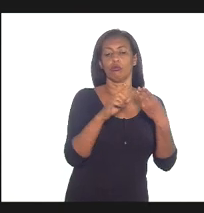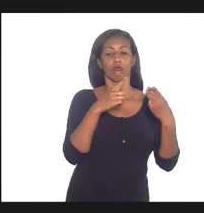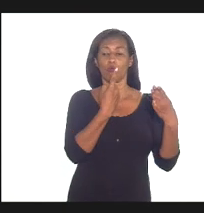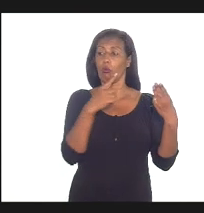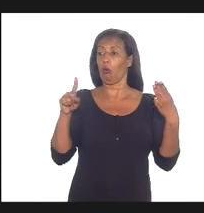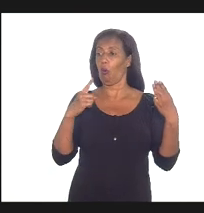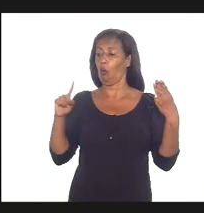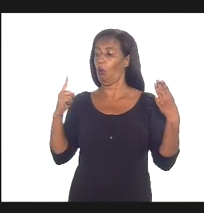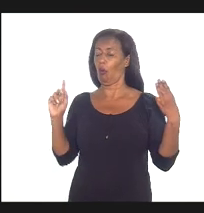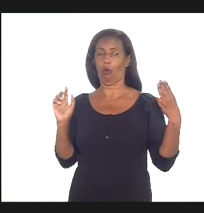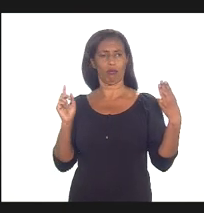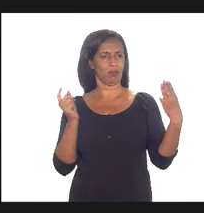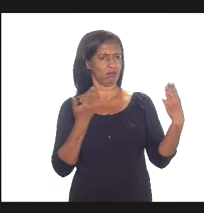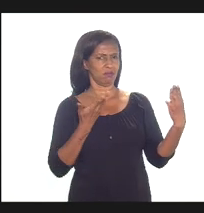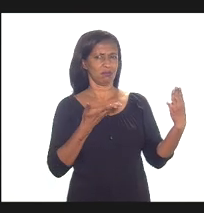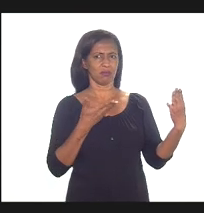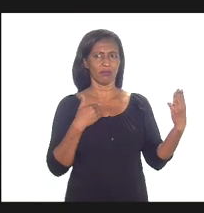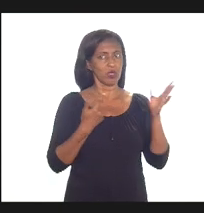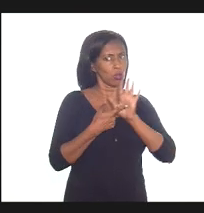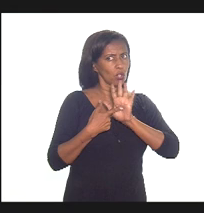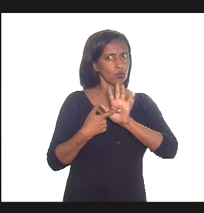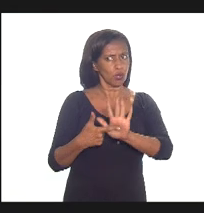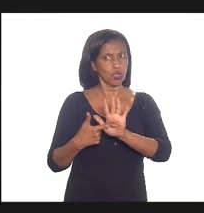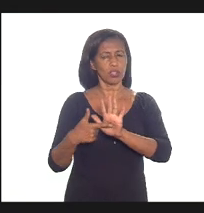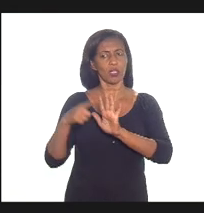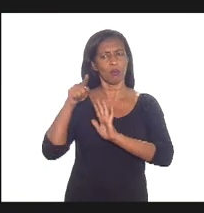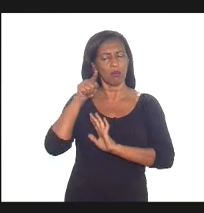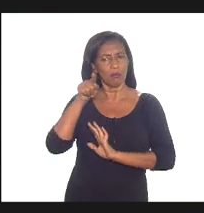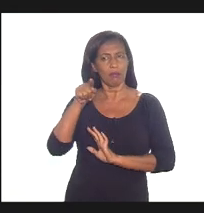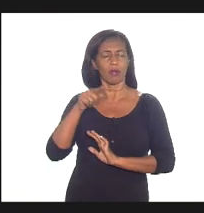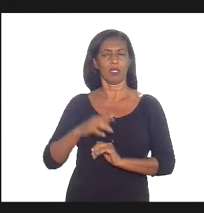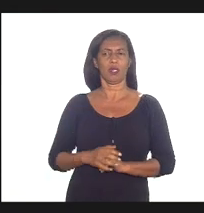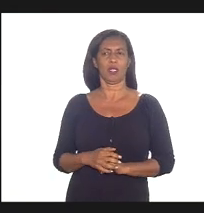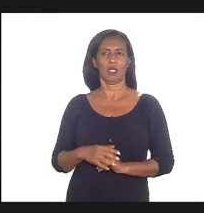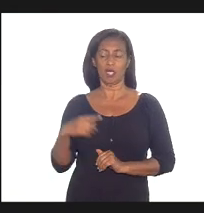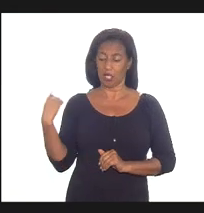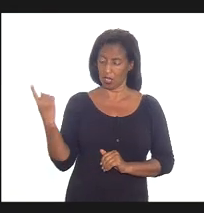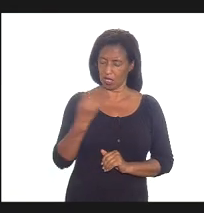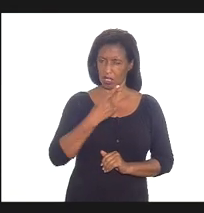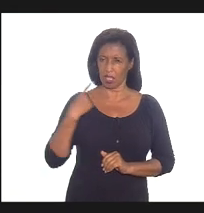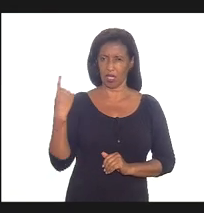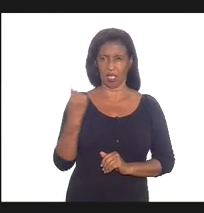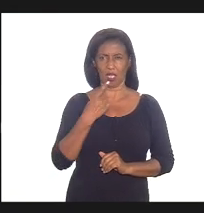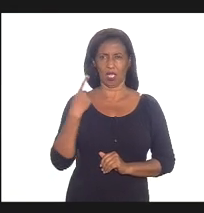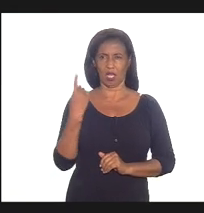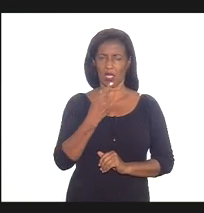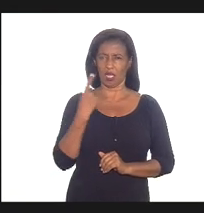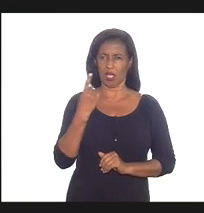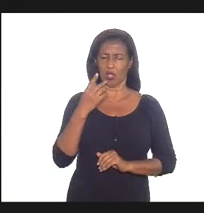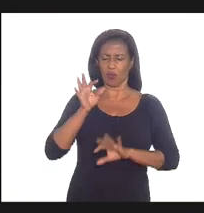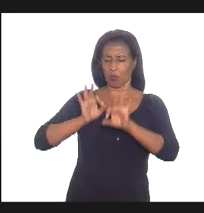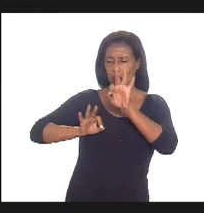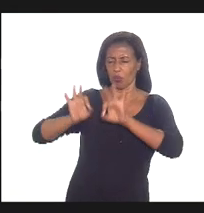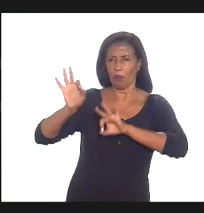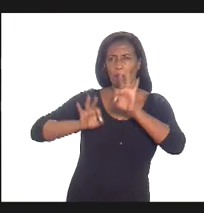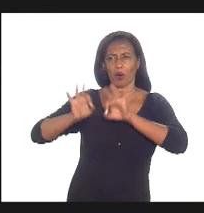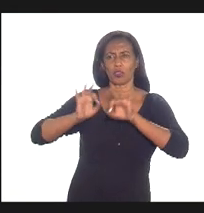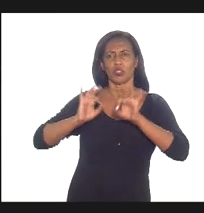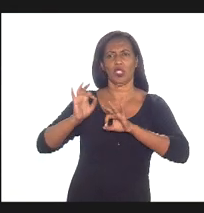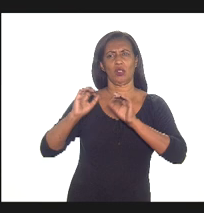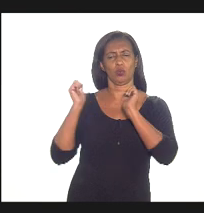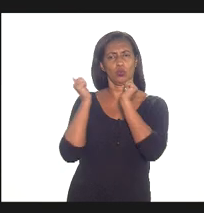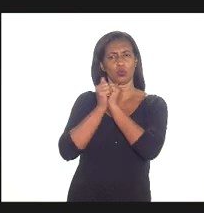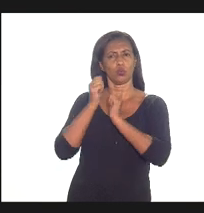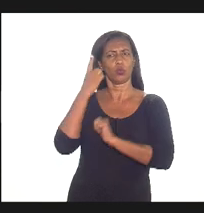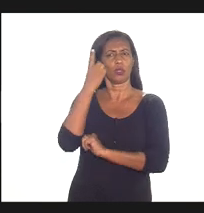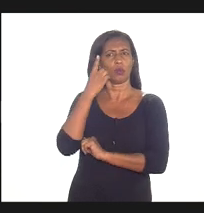nós mostramos para ele, na época secretário, que nós derrubamos um veto do governador em cima de um projeto do deputado Luiz Paulo. Então,